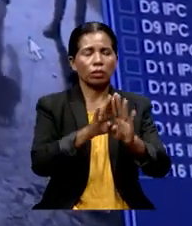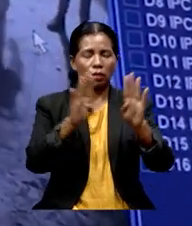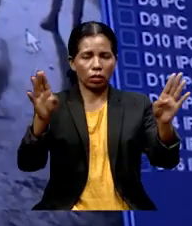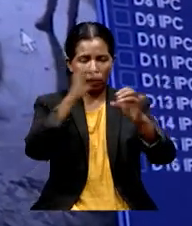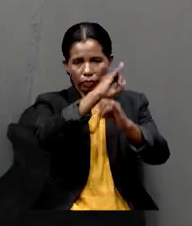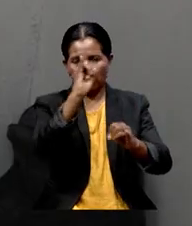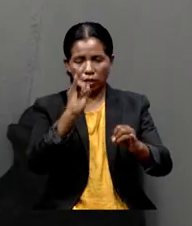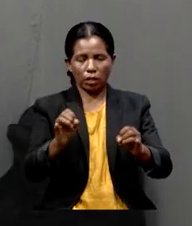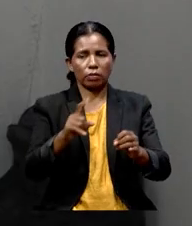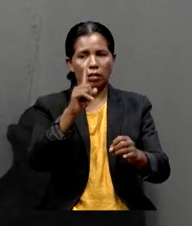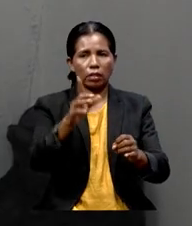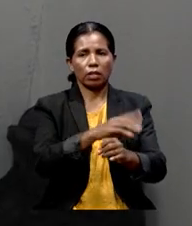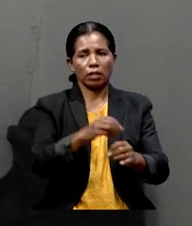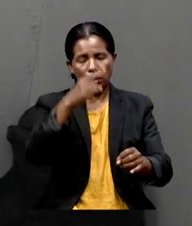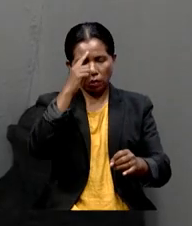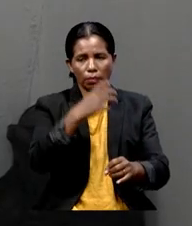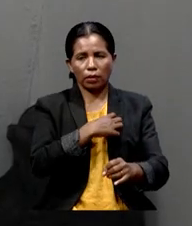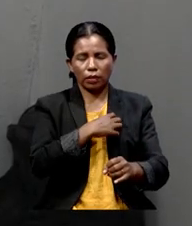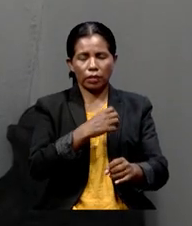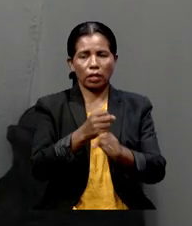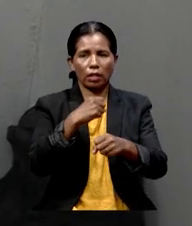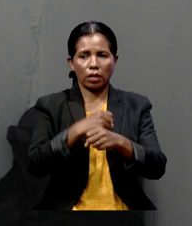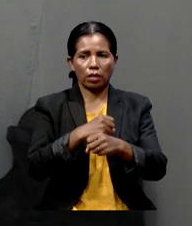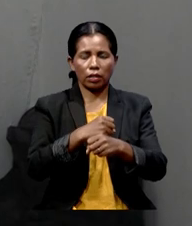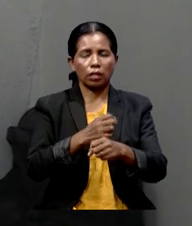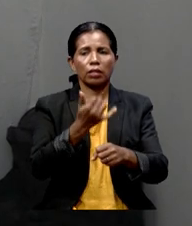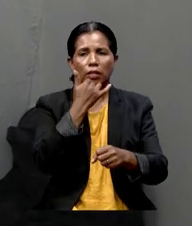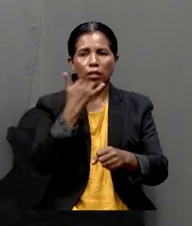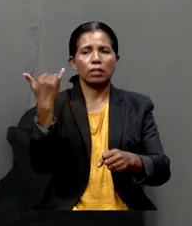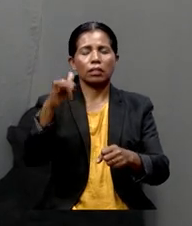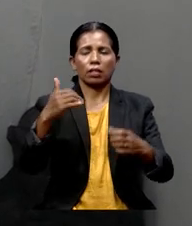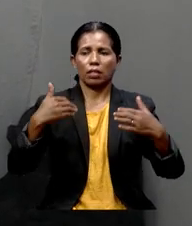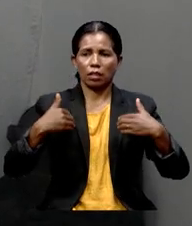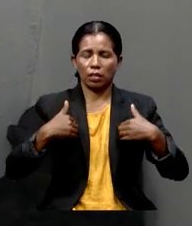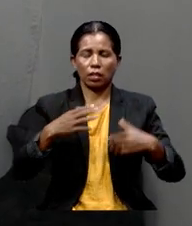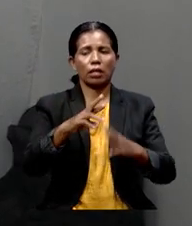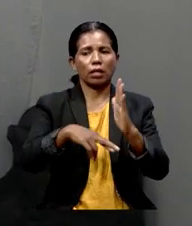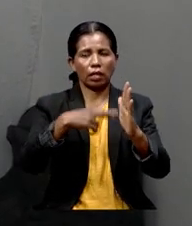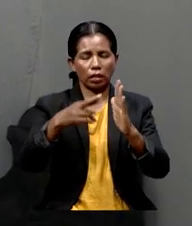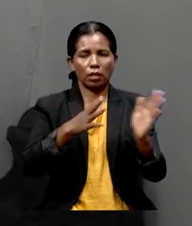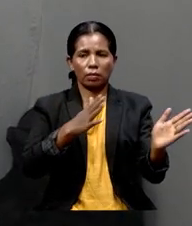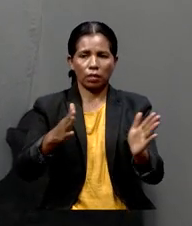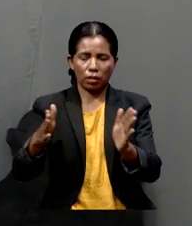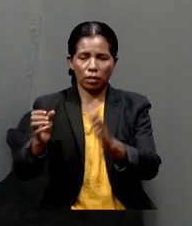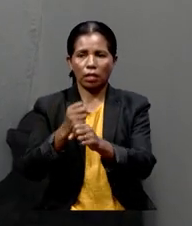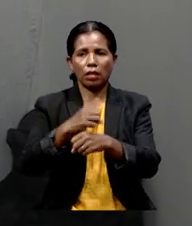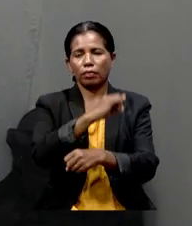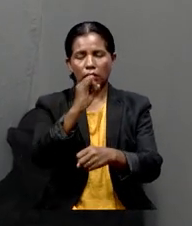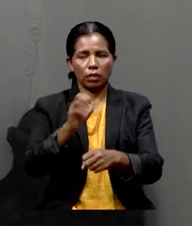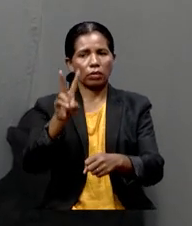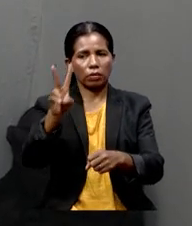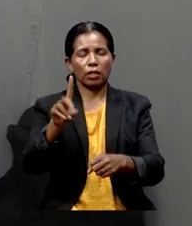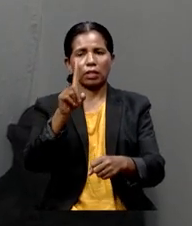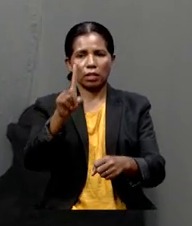e da nebe maca. Tamba PNTL vai ira comete infração ruma, sira ia mecanismo processo investigação na rua, ida